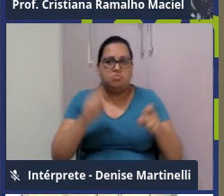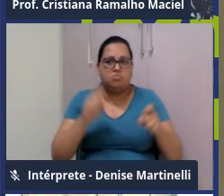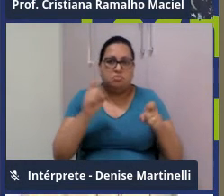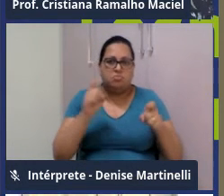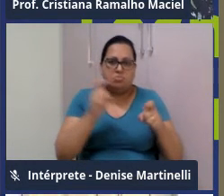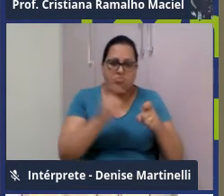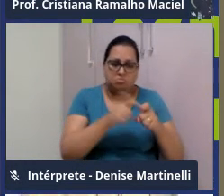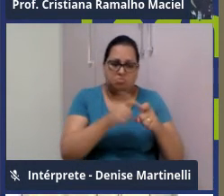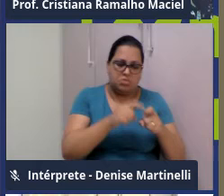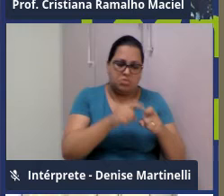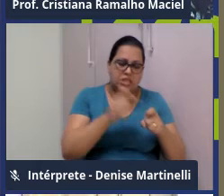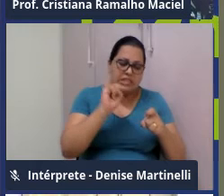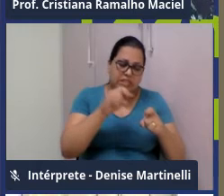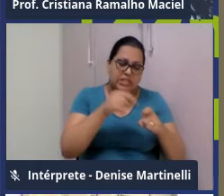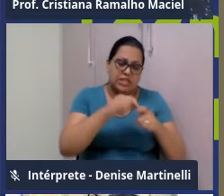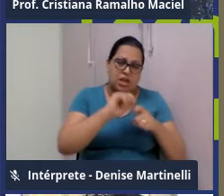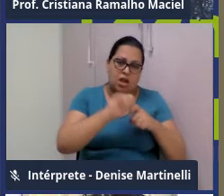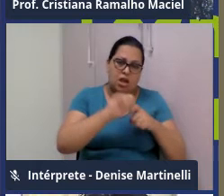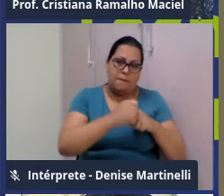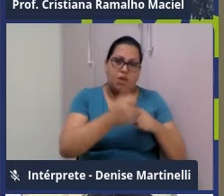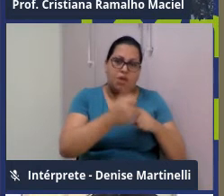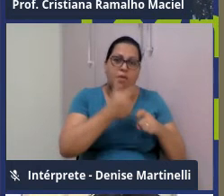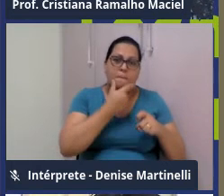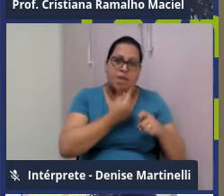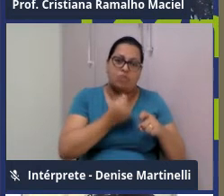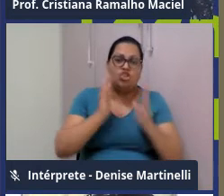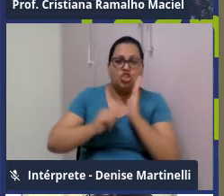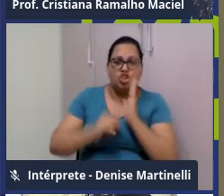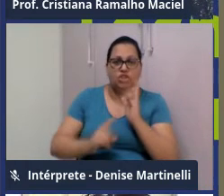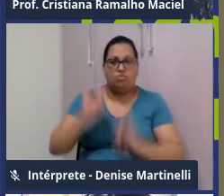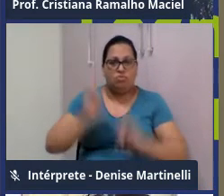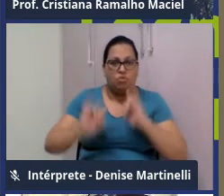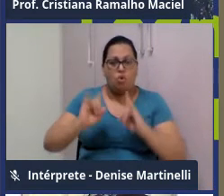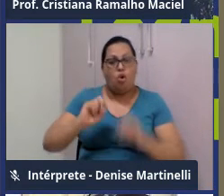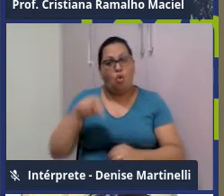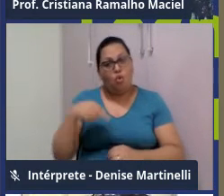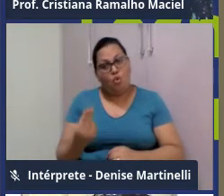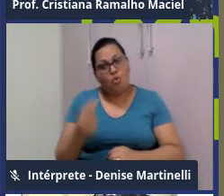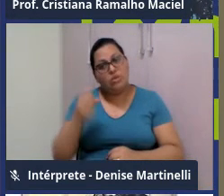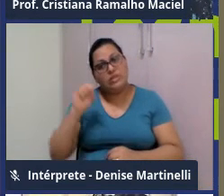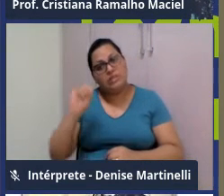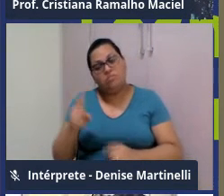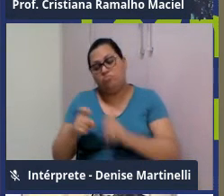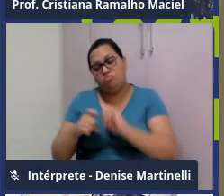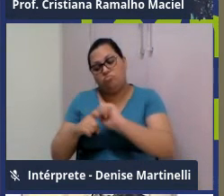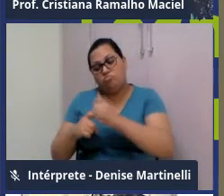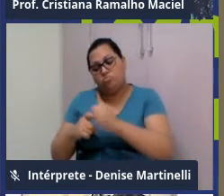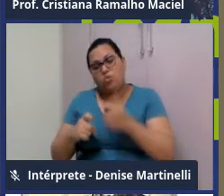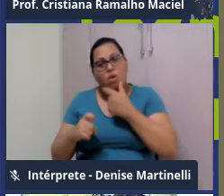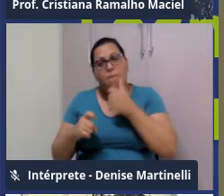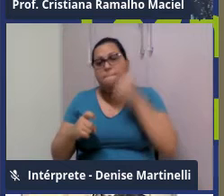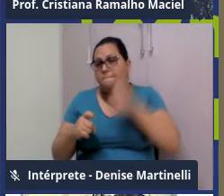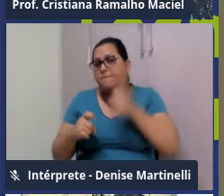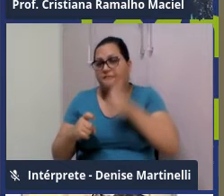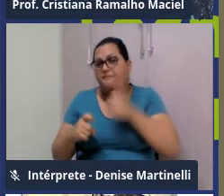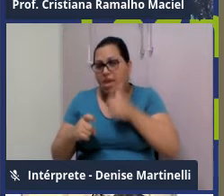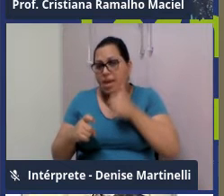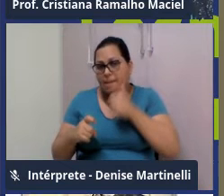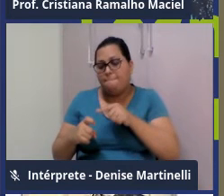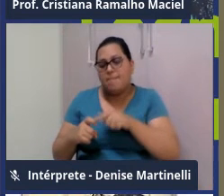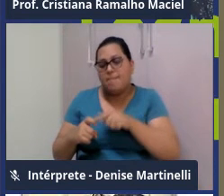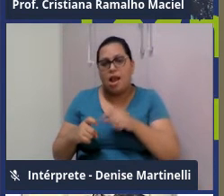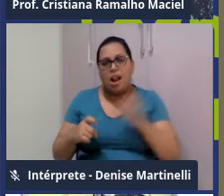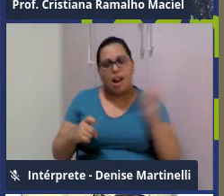tenho um ganho zootécnico com esse ganho. Se eu criar só macho, vai crescer mais? Se eu criar só fêmea, vai crescer mais? O